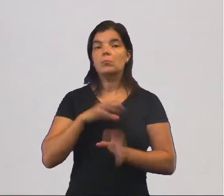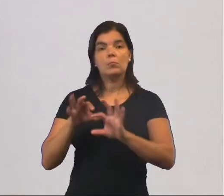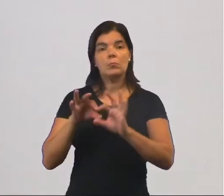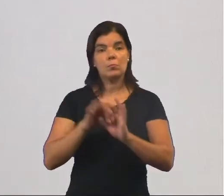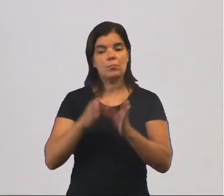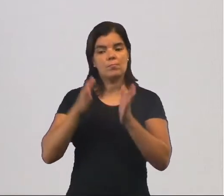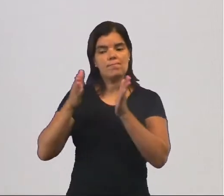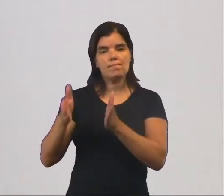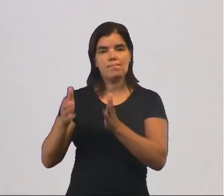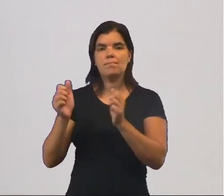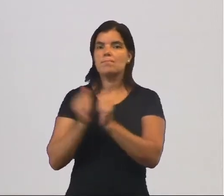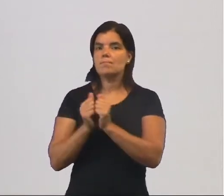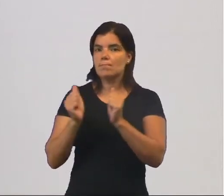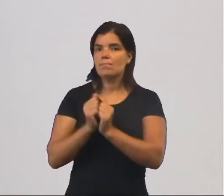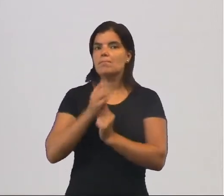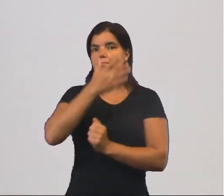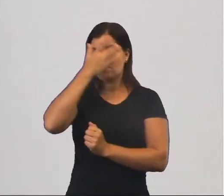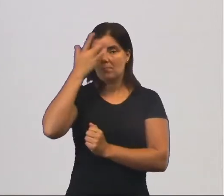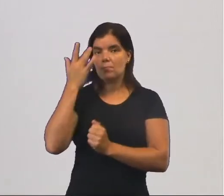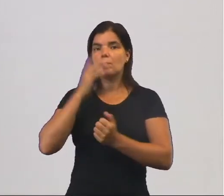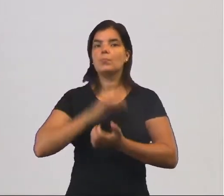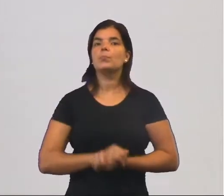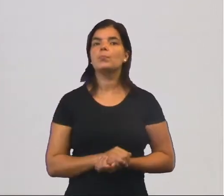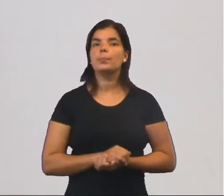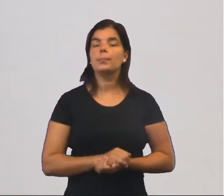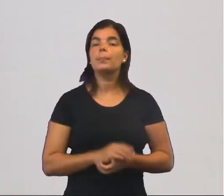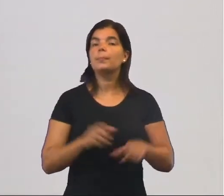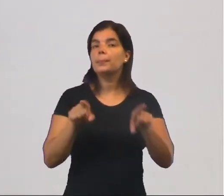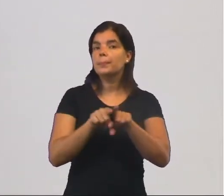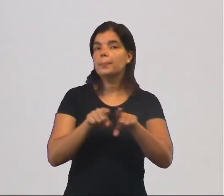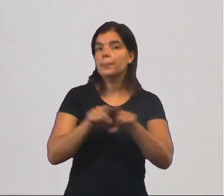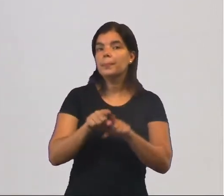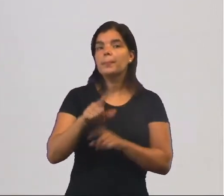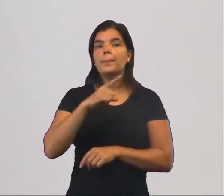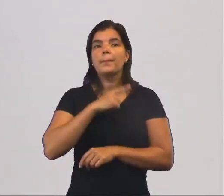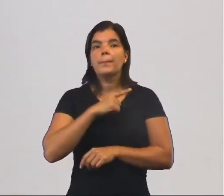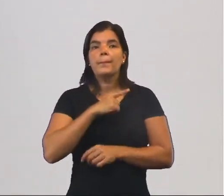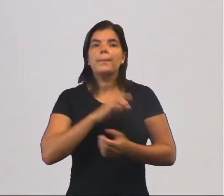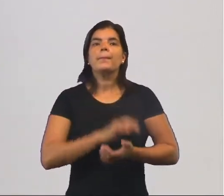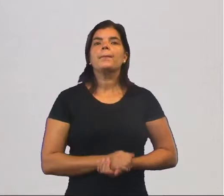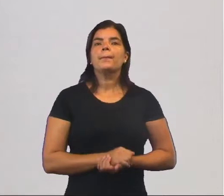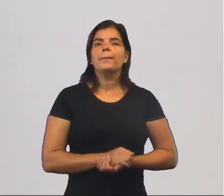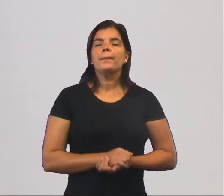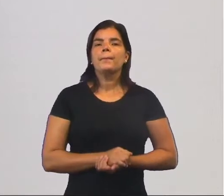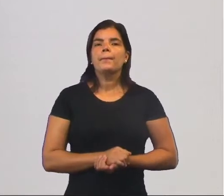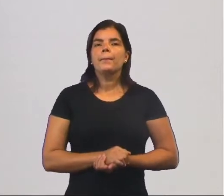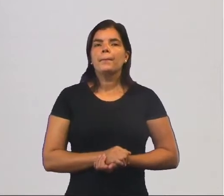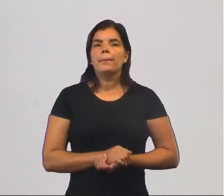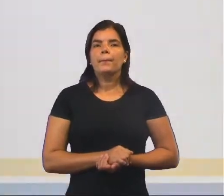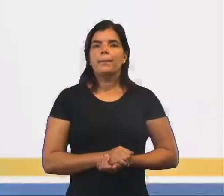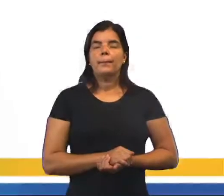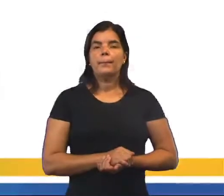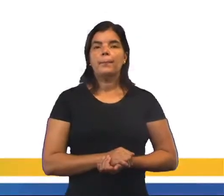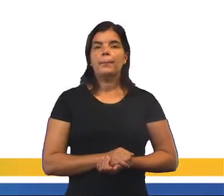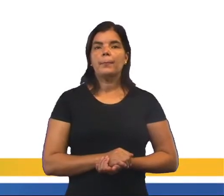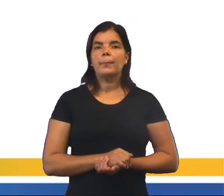aliados ao seu lado, mais pessoas com eles. E também nós tivemos a